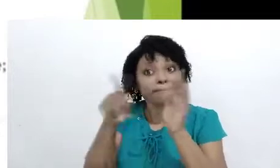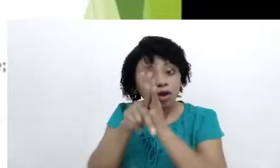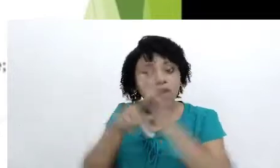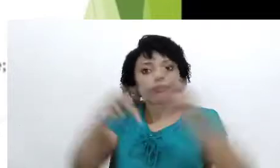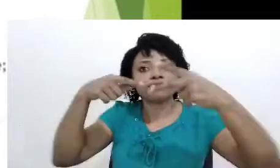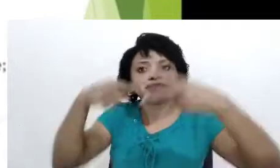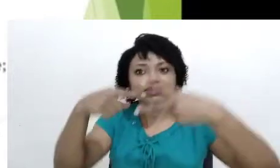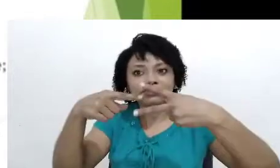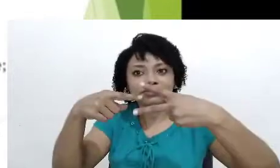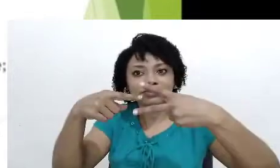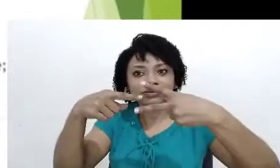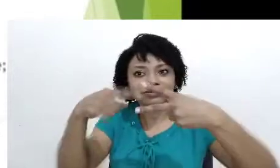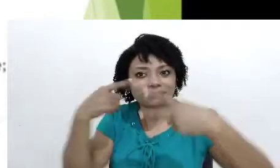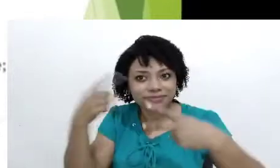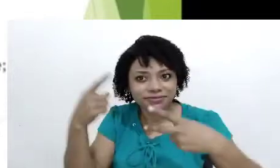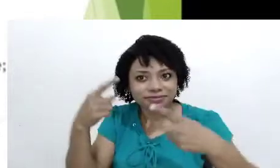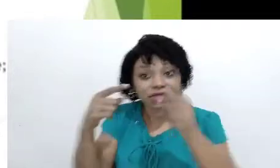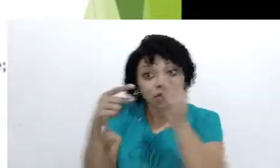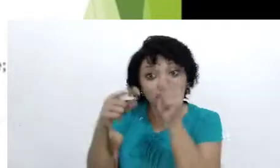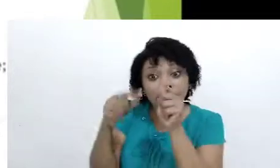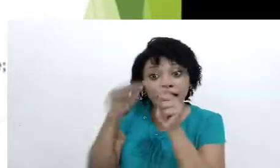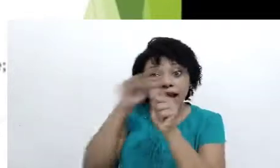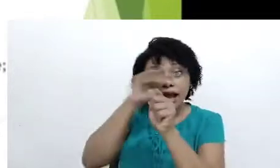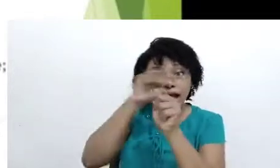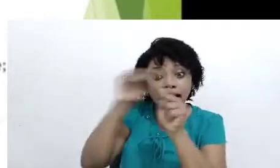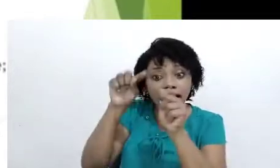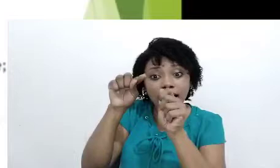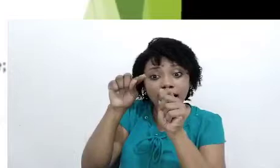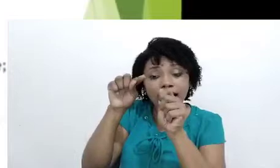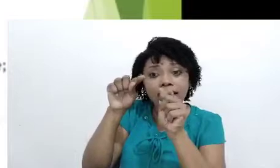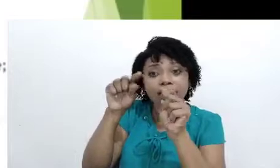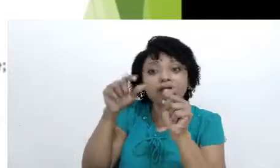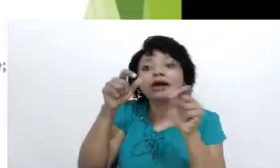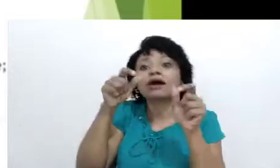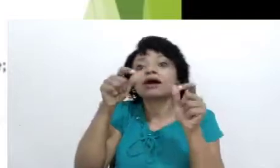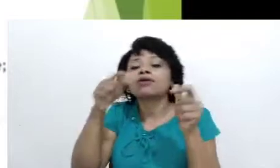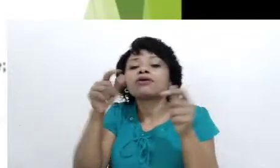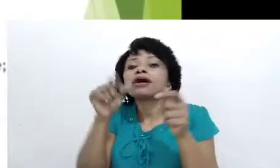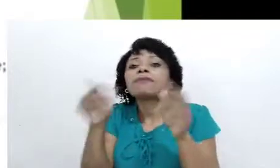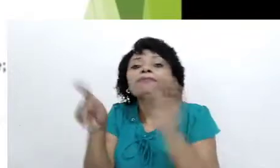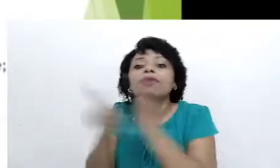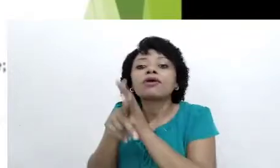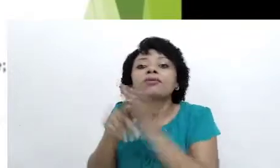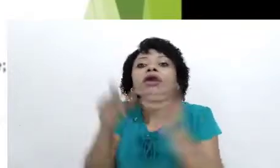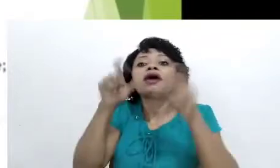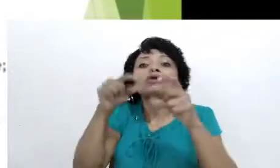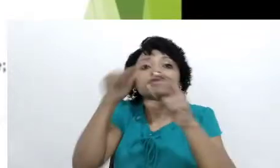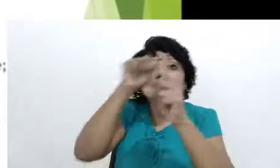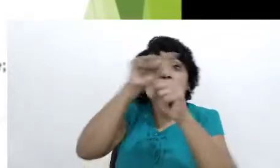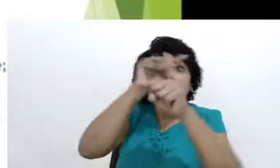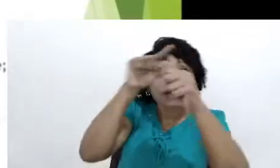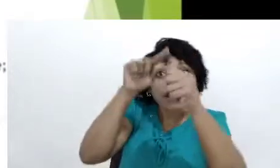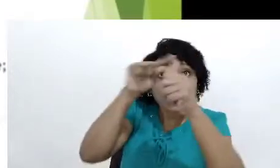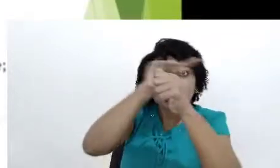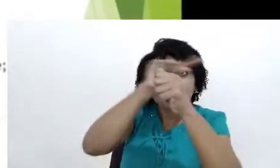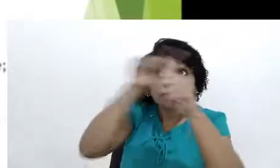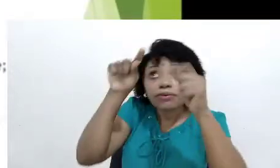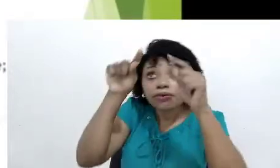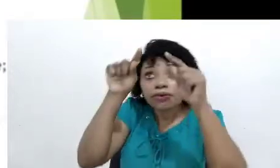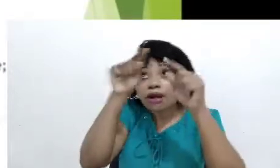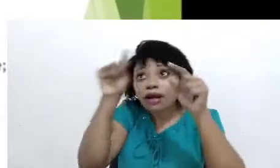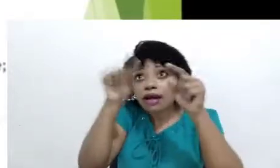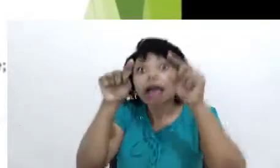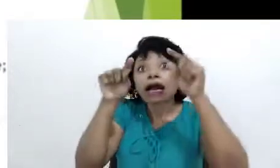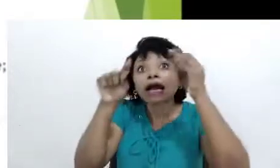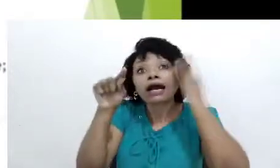ele é representado por uma letra e uma setinha em cima. Essa letra com a seta em cima está nos indicando o